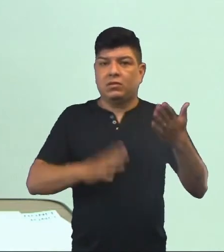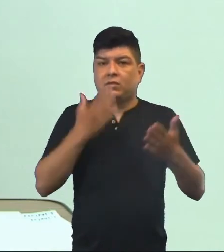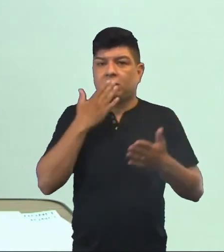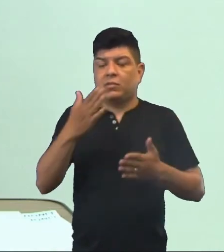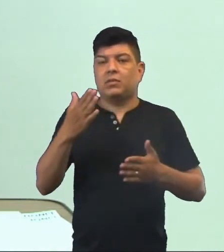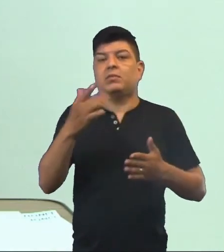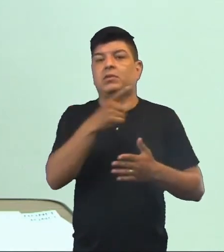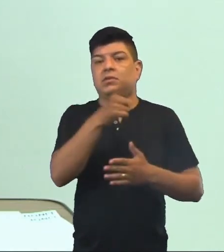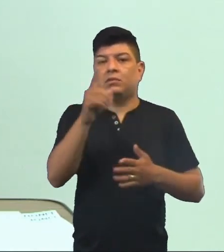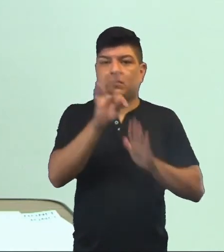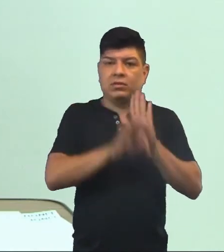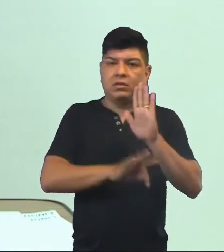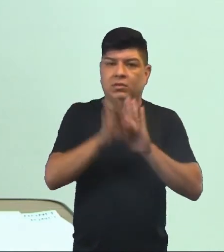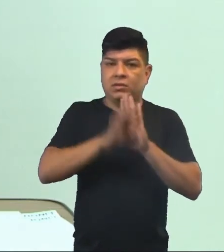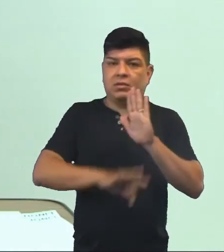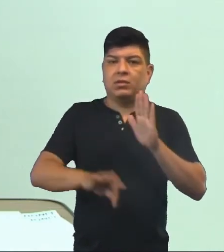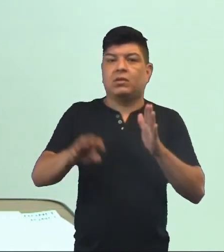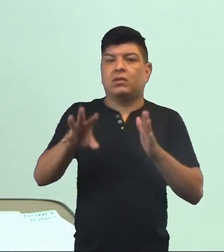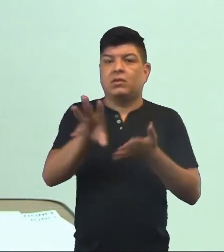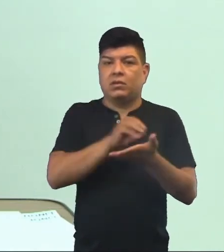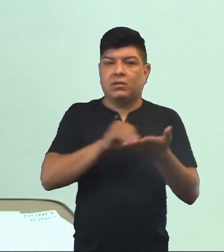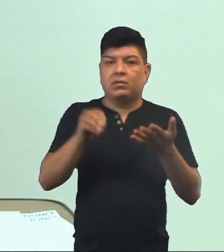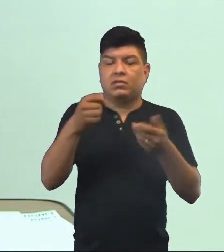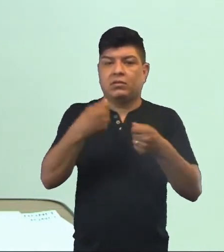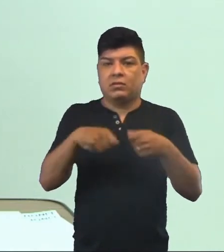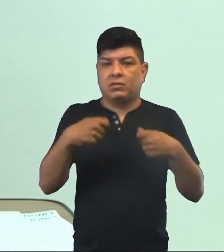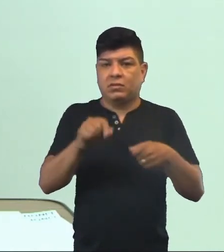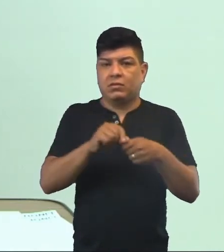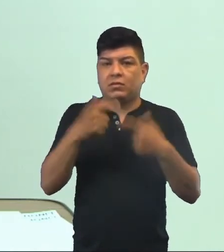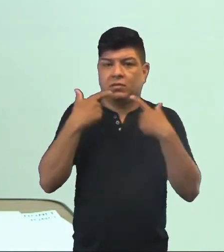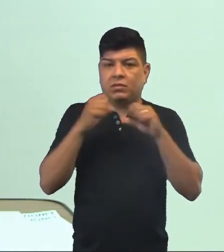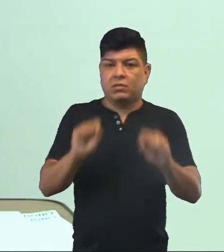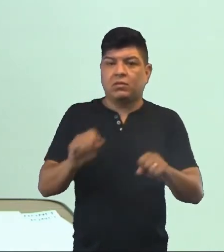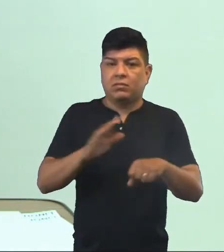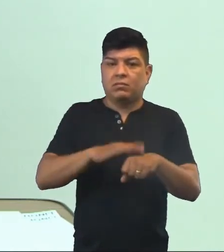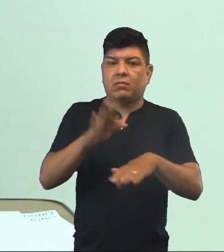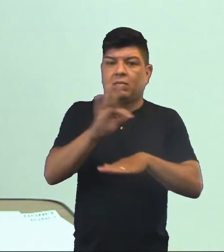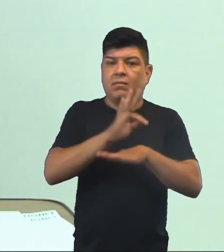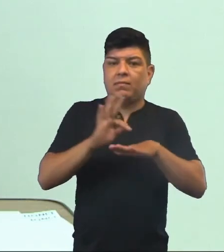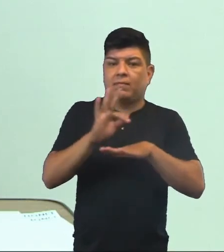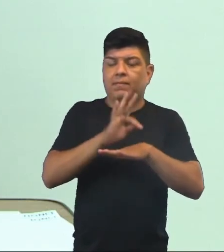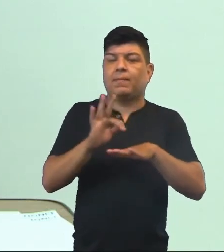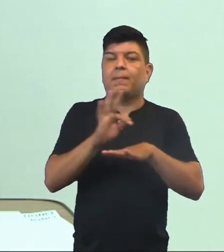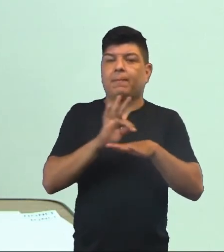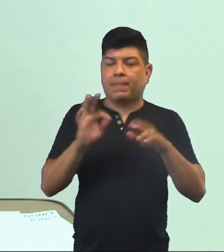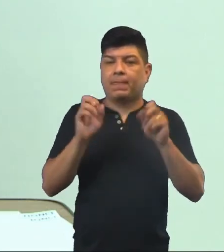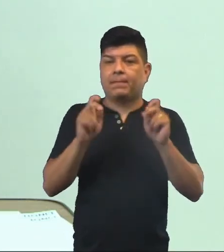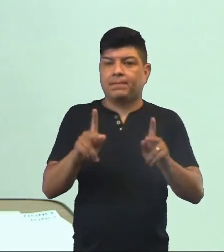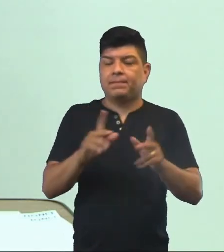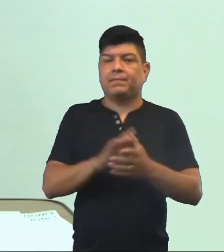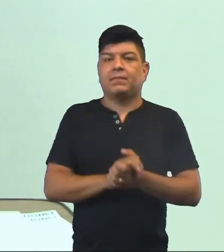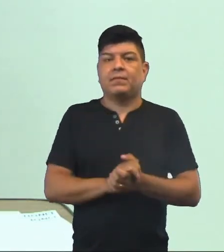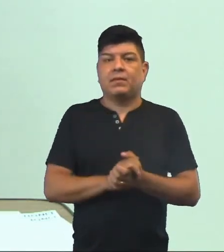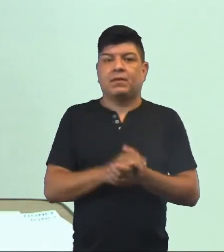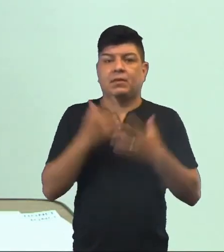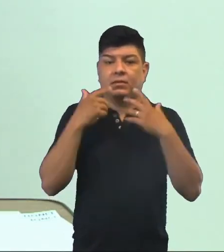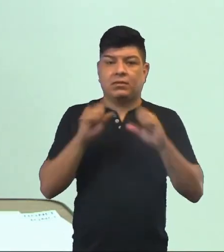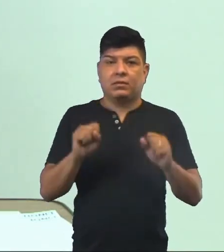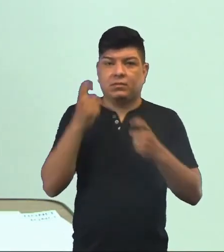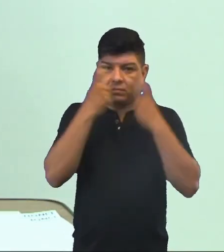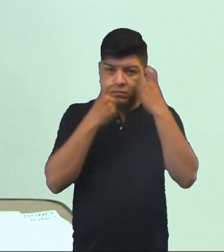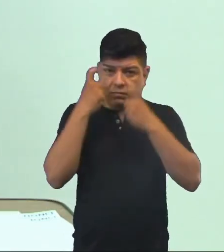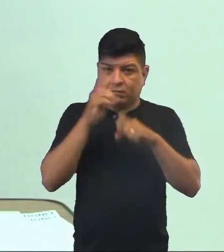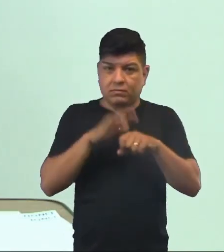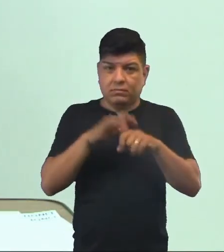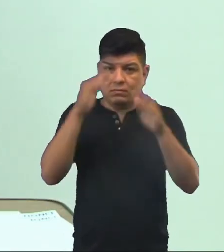nós pedimos textos, registros, que vocês têm que fazer o uso da linguagem mais formal, tá? Que é uma linguagem que se